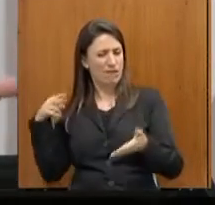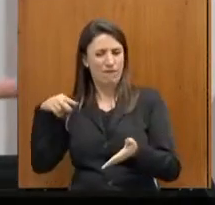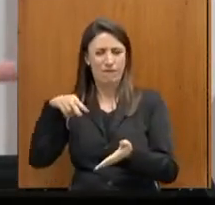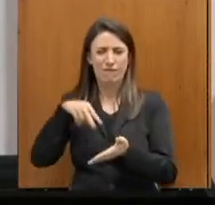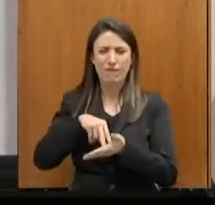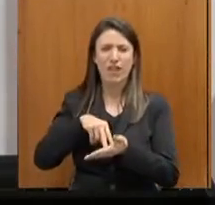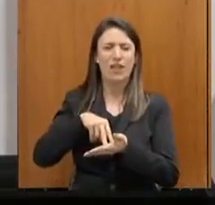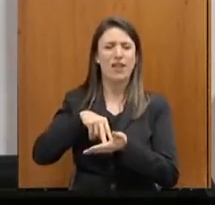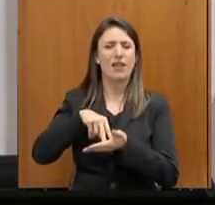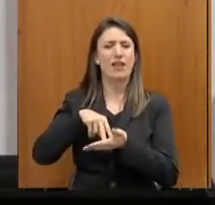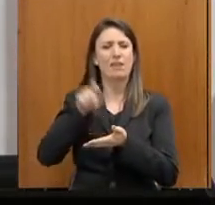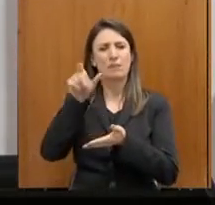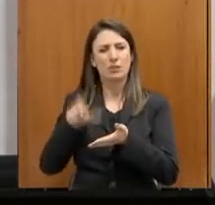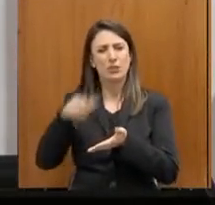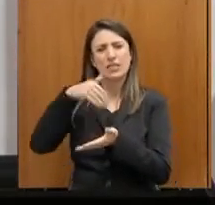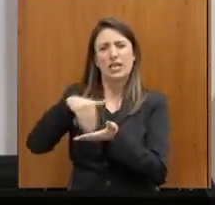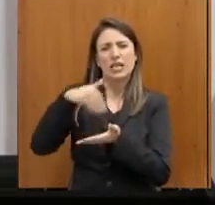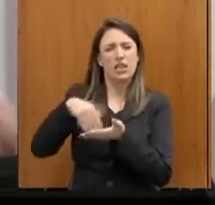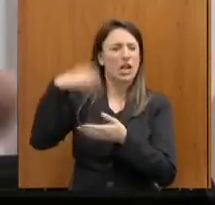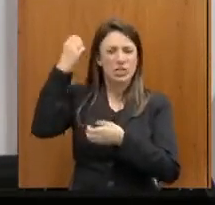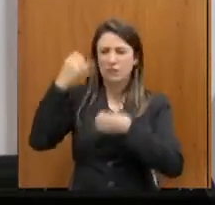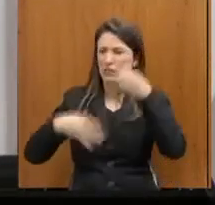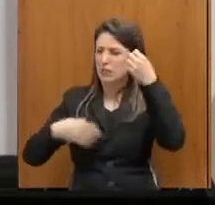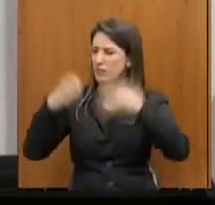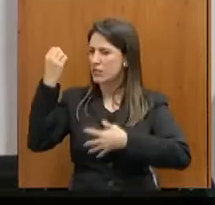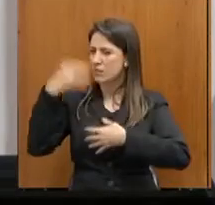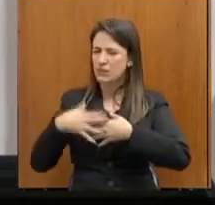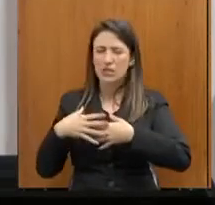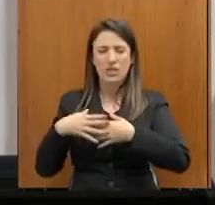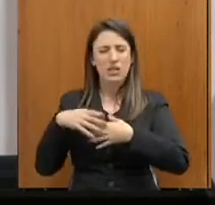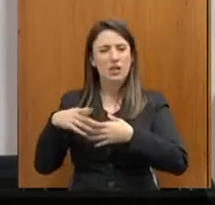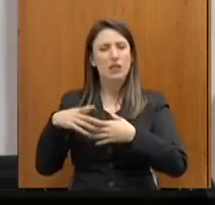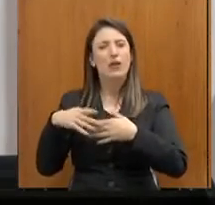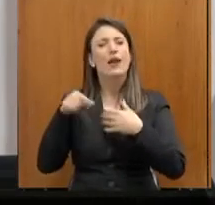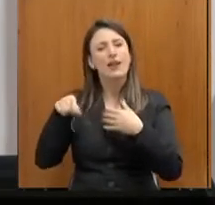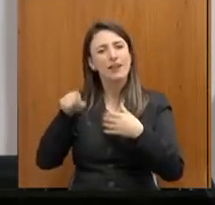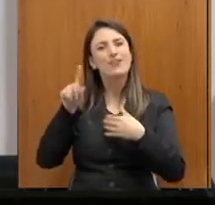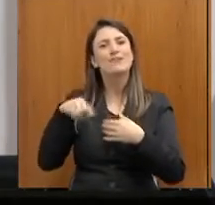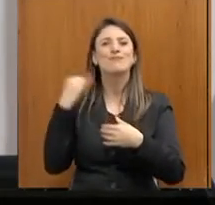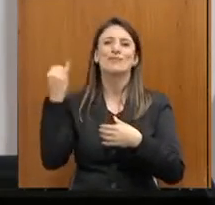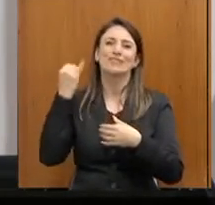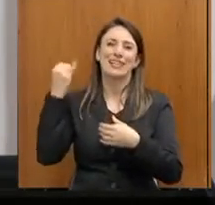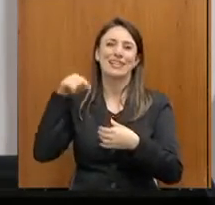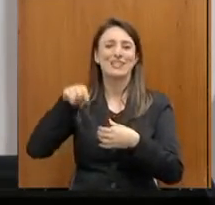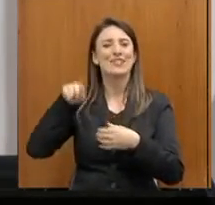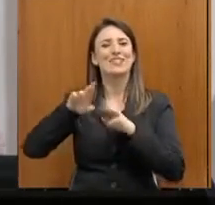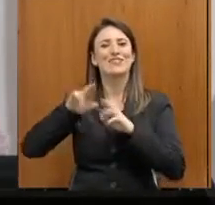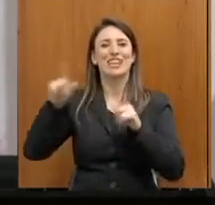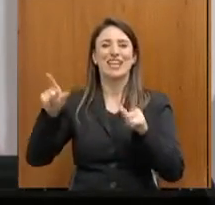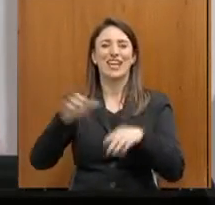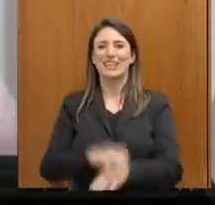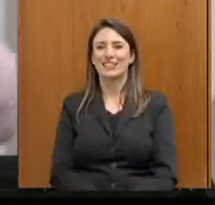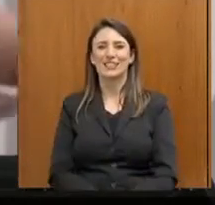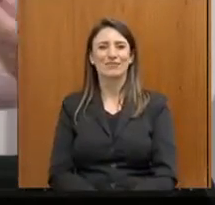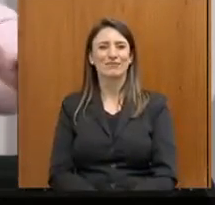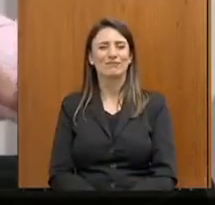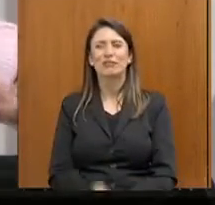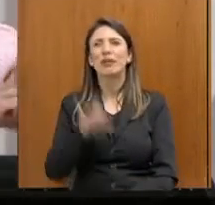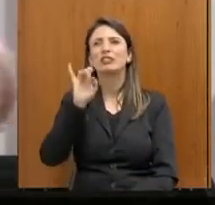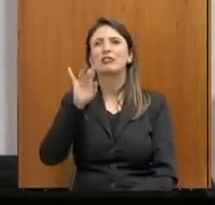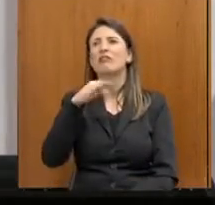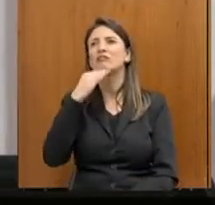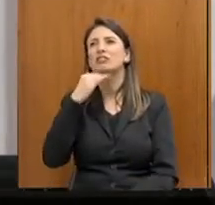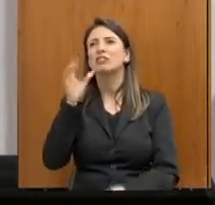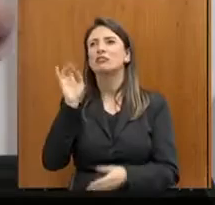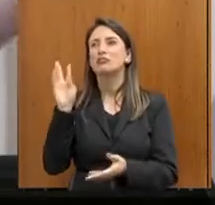expõe os programas expõe o que a secretaria tem fácil uma diferença muito grande então não é só o fato de querer